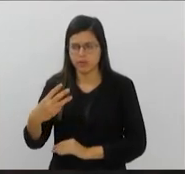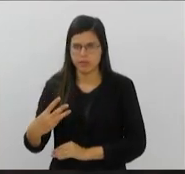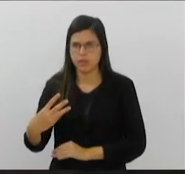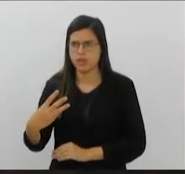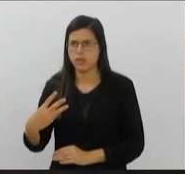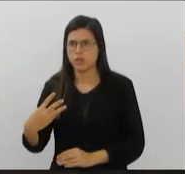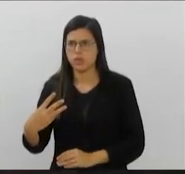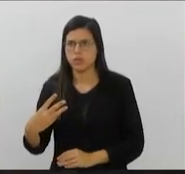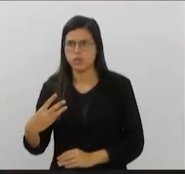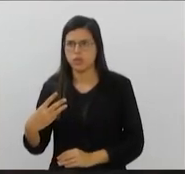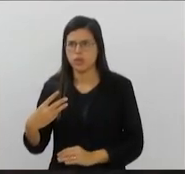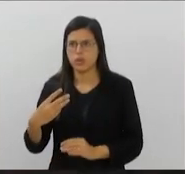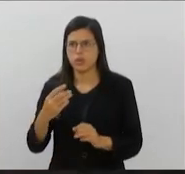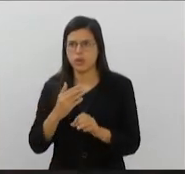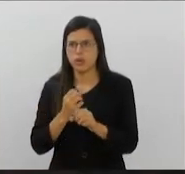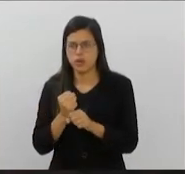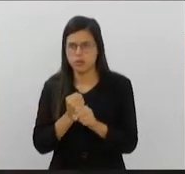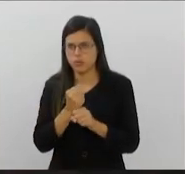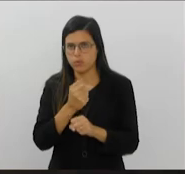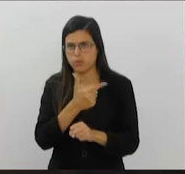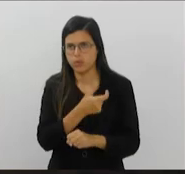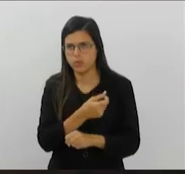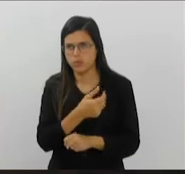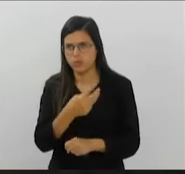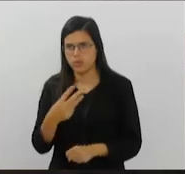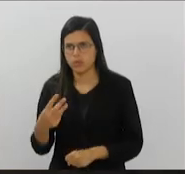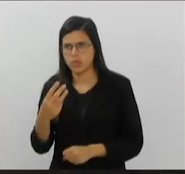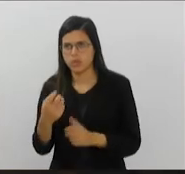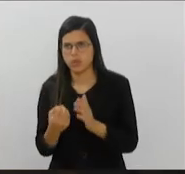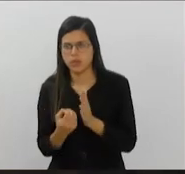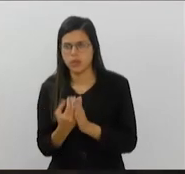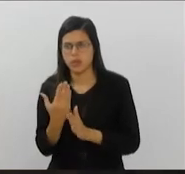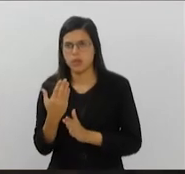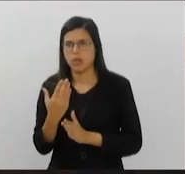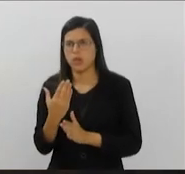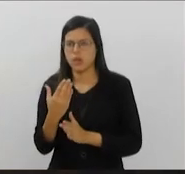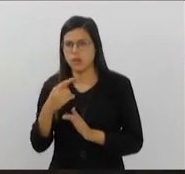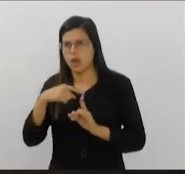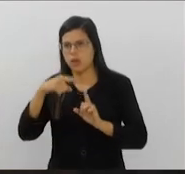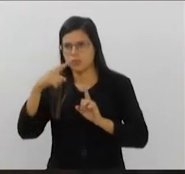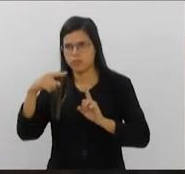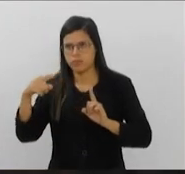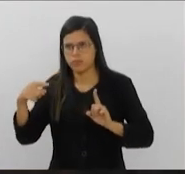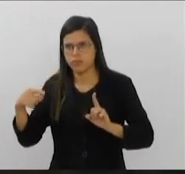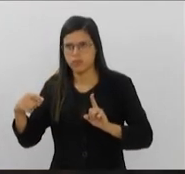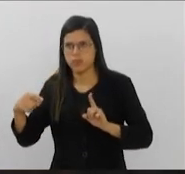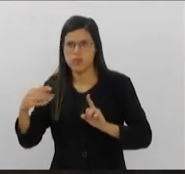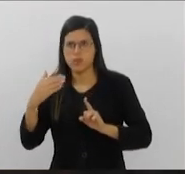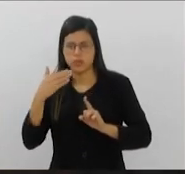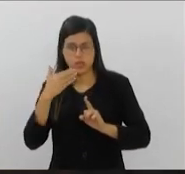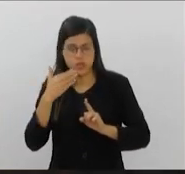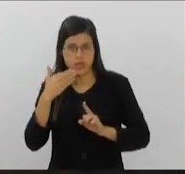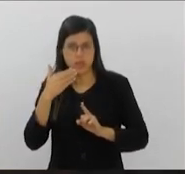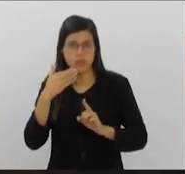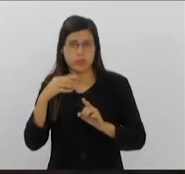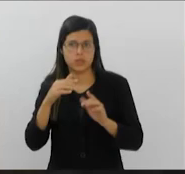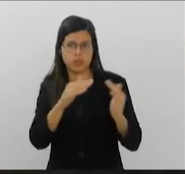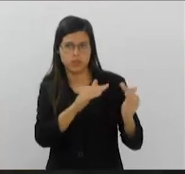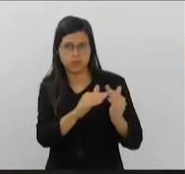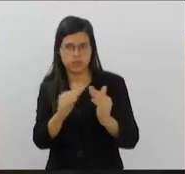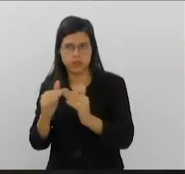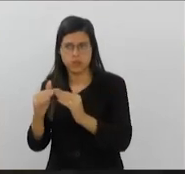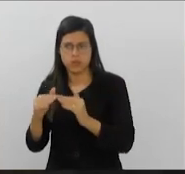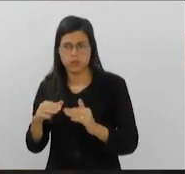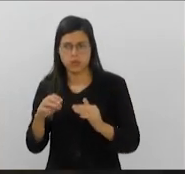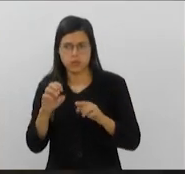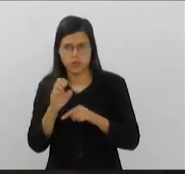10.193, de 2023, que cria o Censo de Déficit e Inadequação Habitacional do Estado do Rio de Janeiro, uma